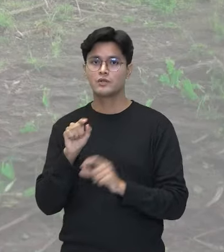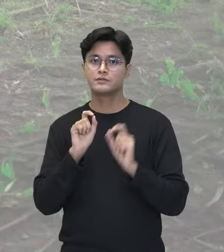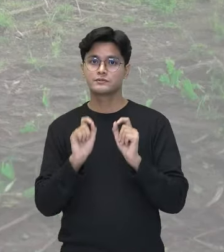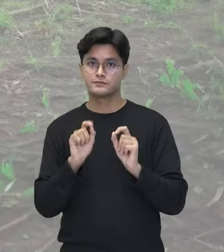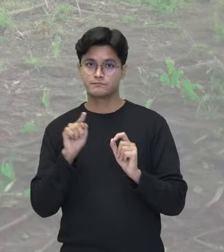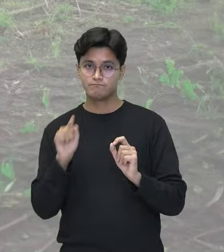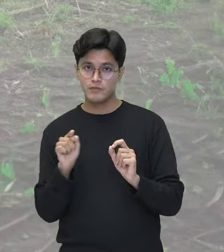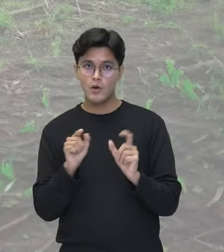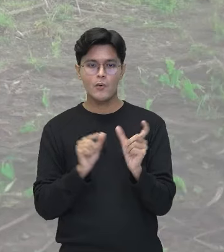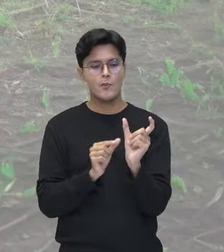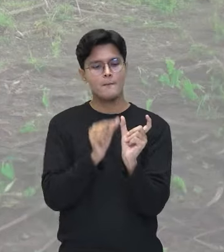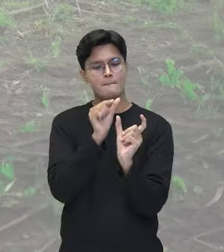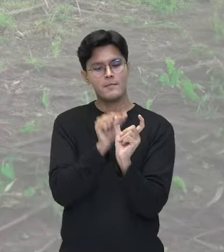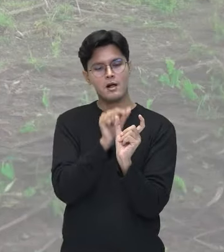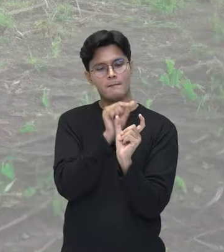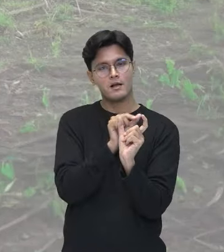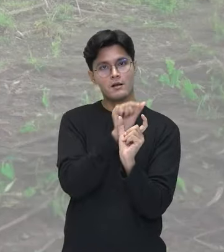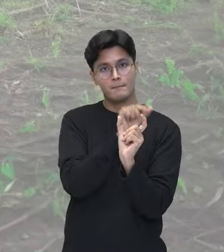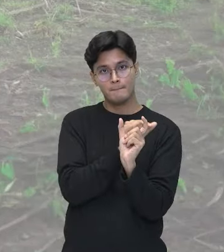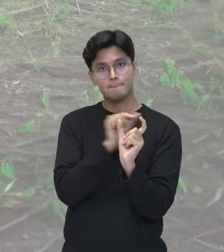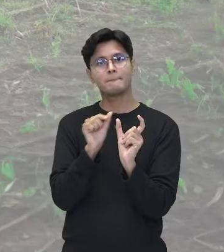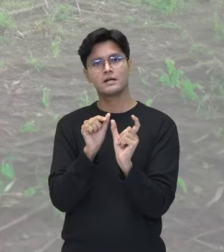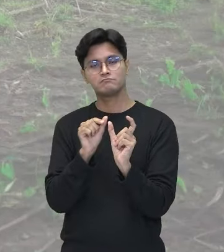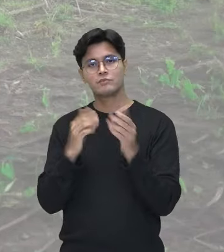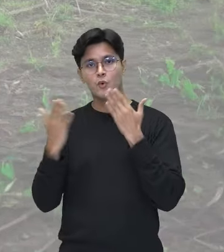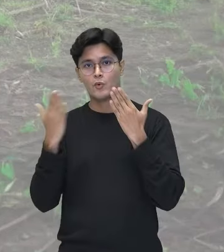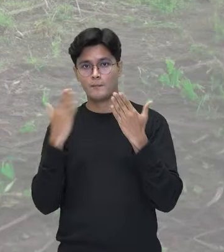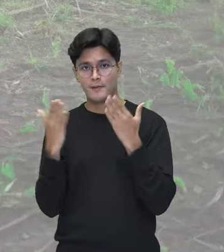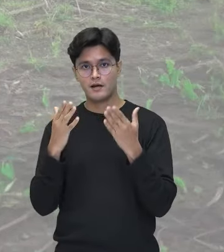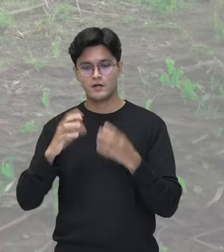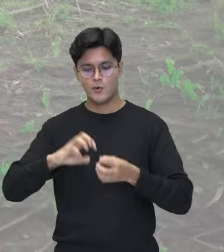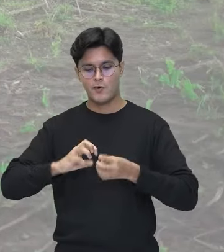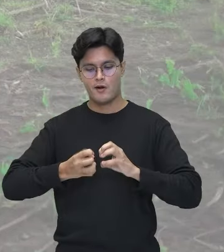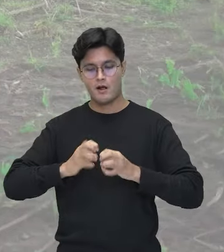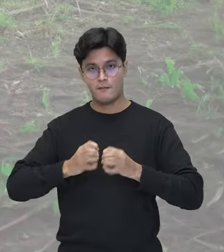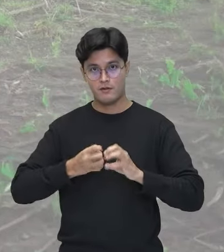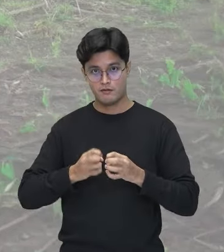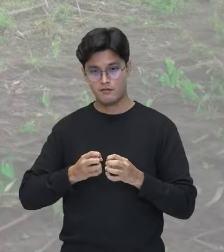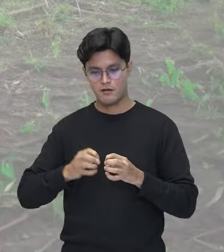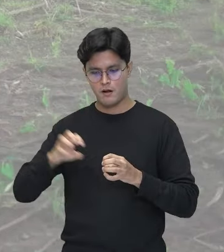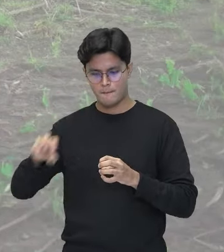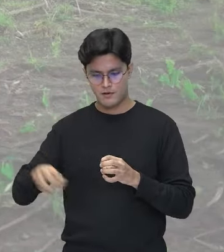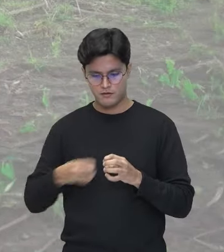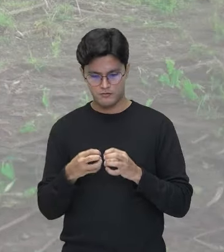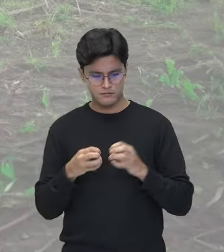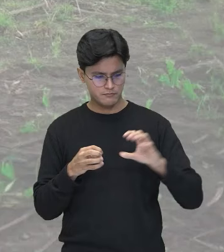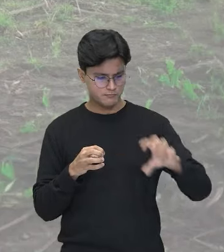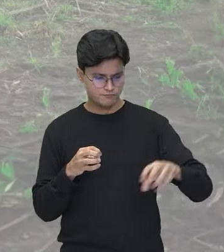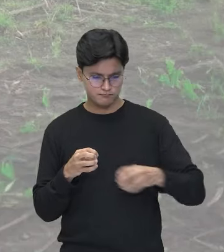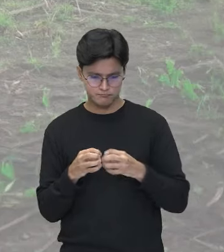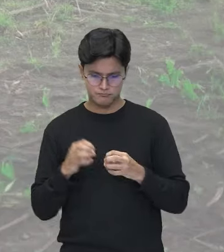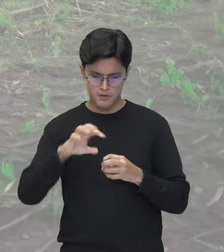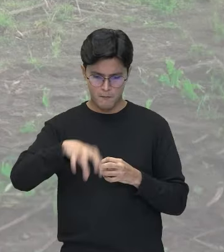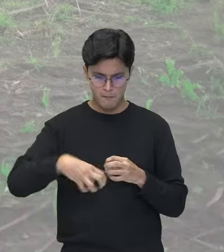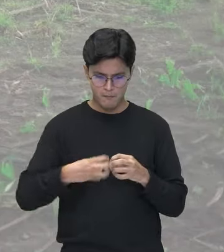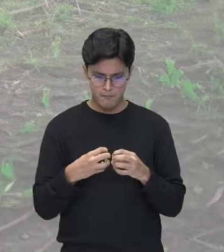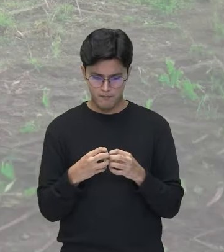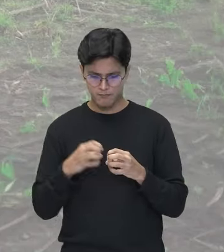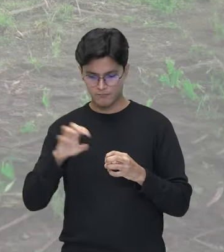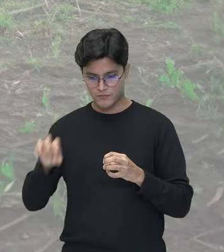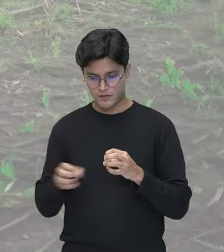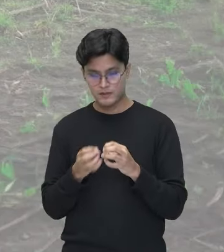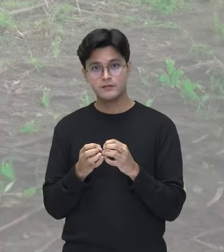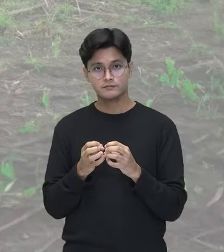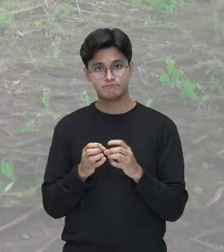como parte de um quebra-cabeça. Então, você vai juntando os pedacinhos, né, para formar outras